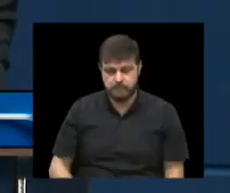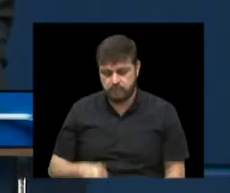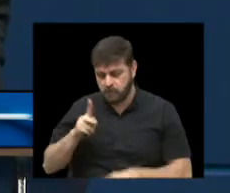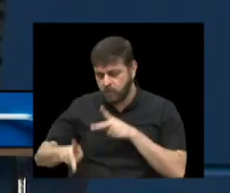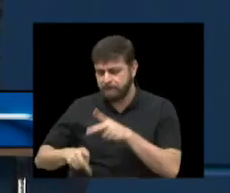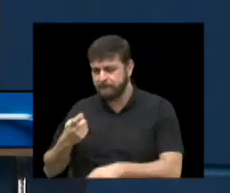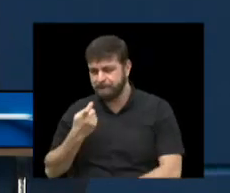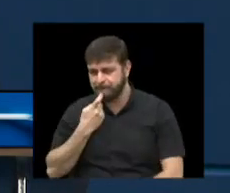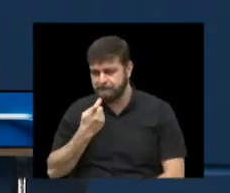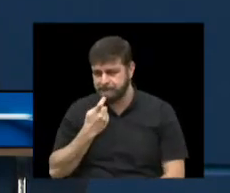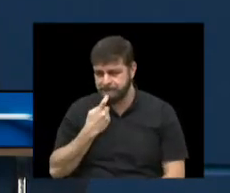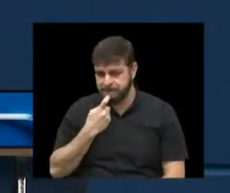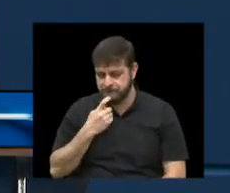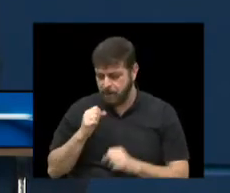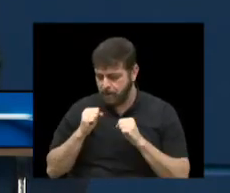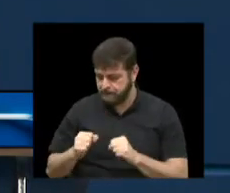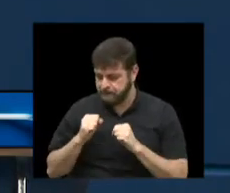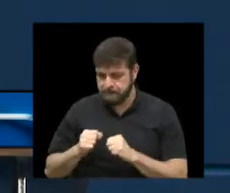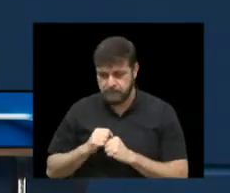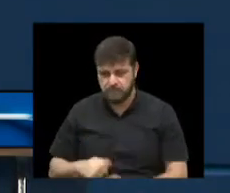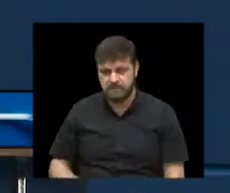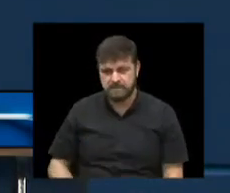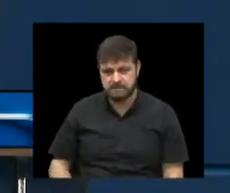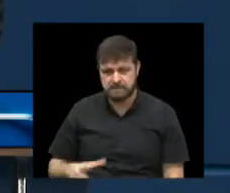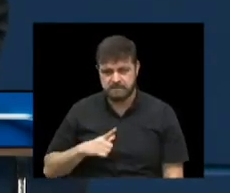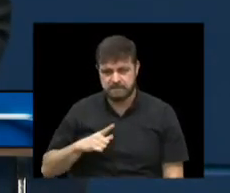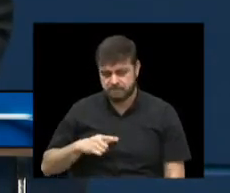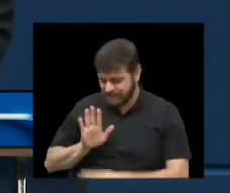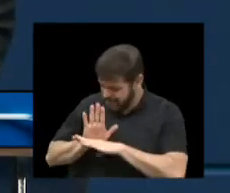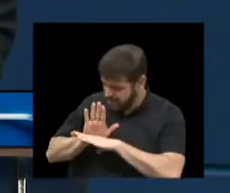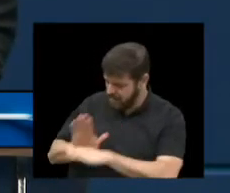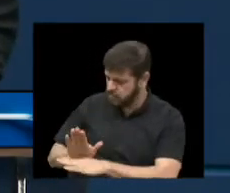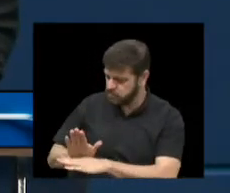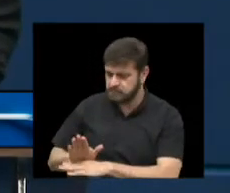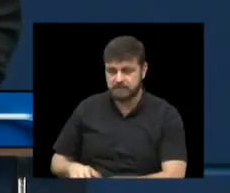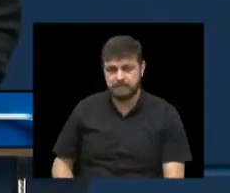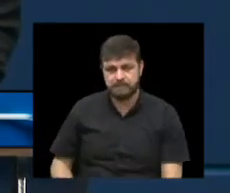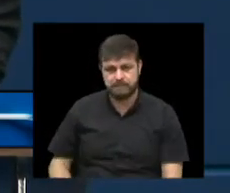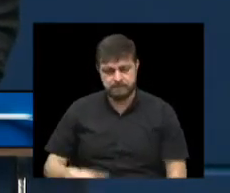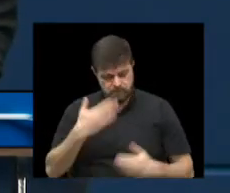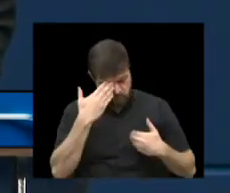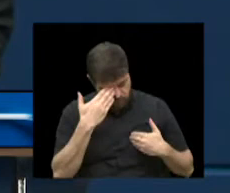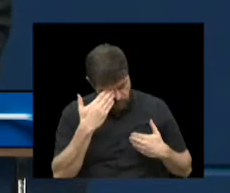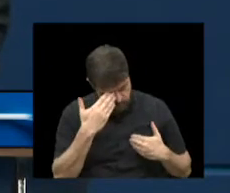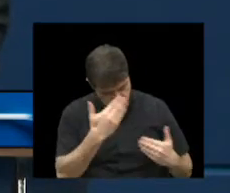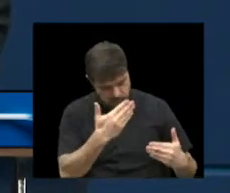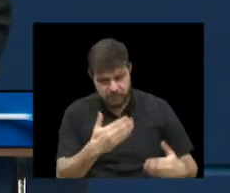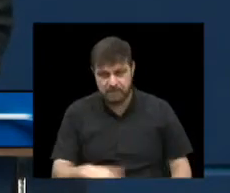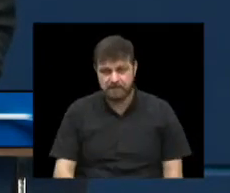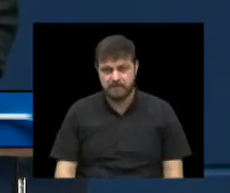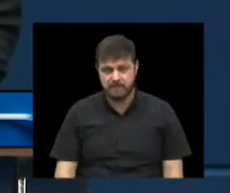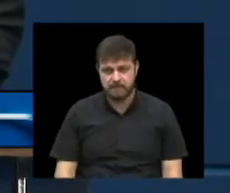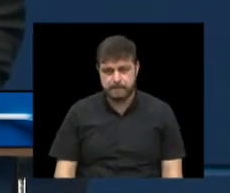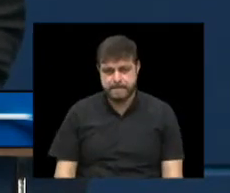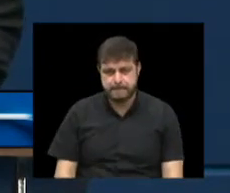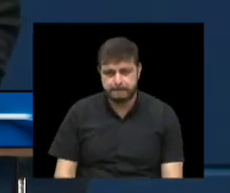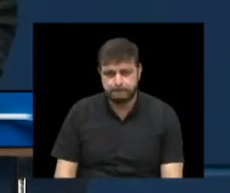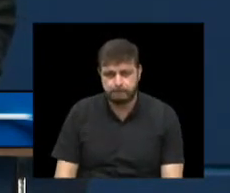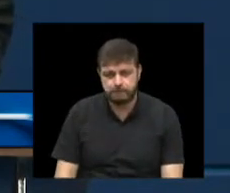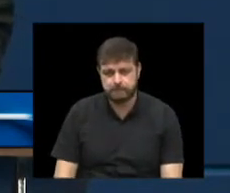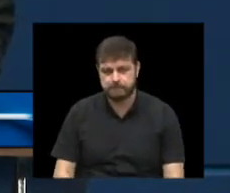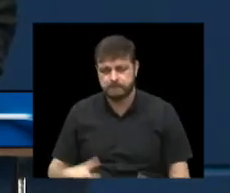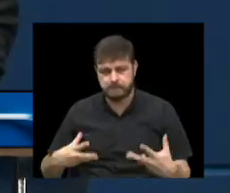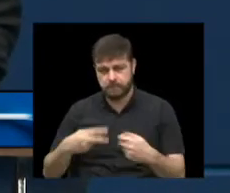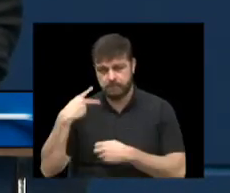população de Campinas possa se tornar aí beneficiada. Senhor presidente, muito obrigado. Agradeço a presença de